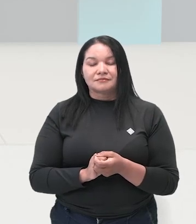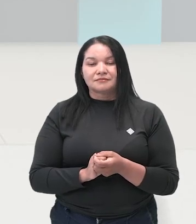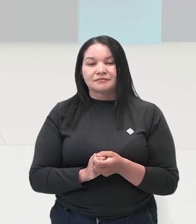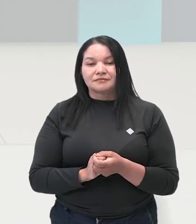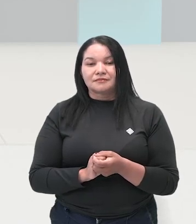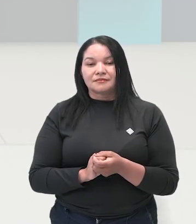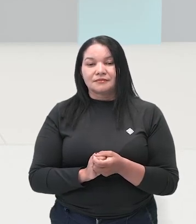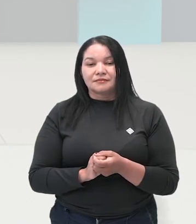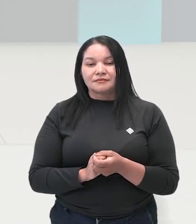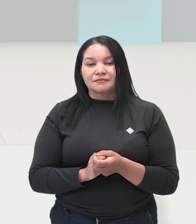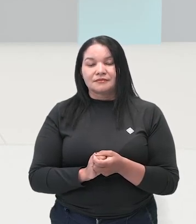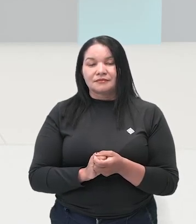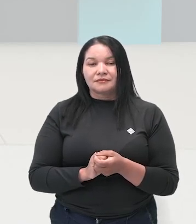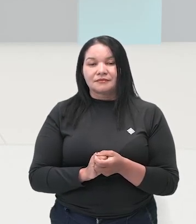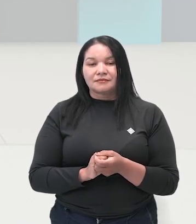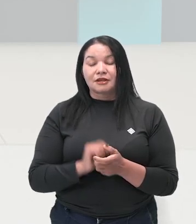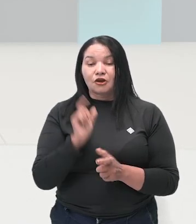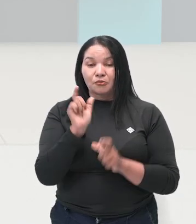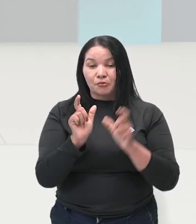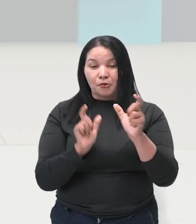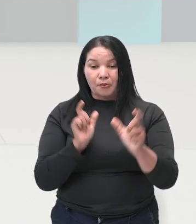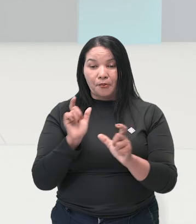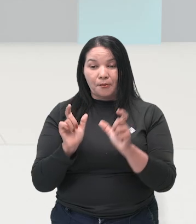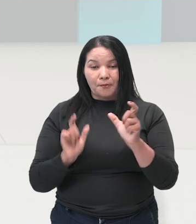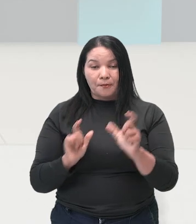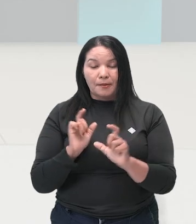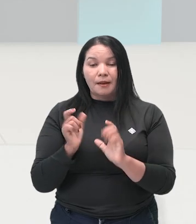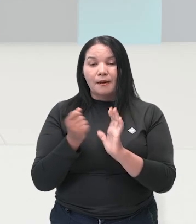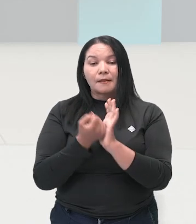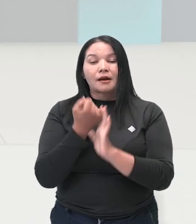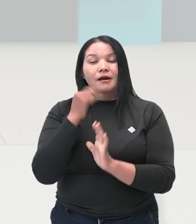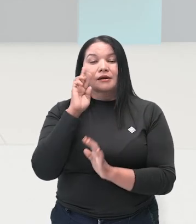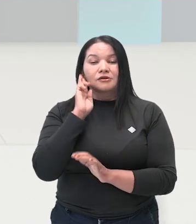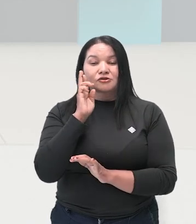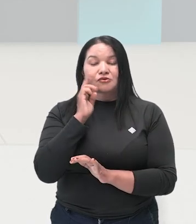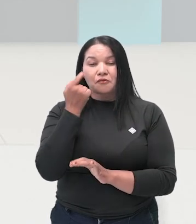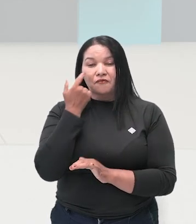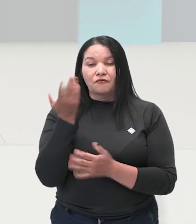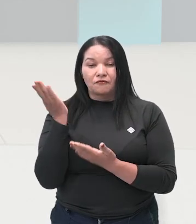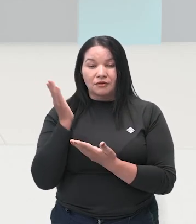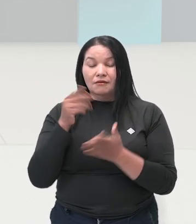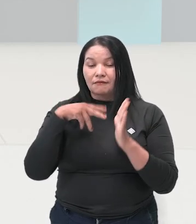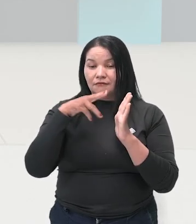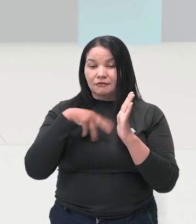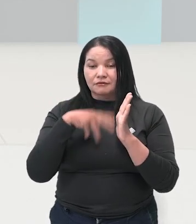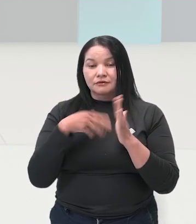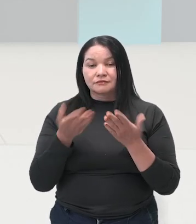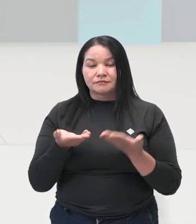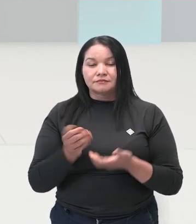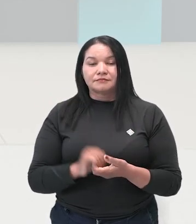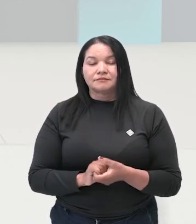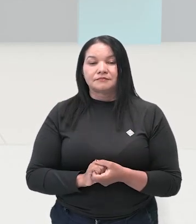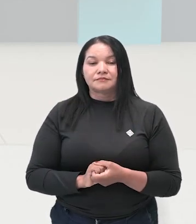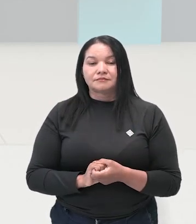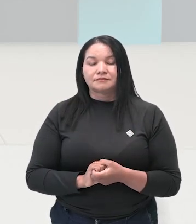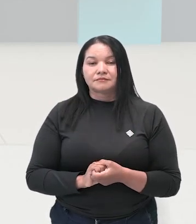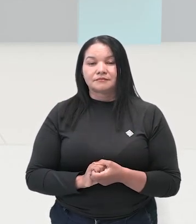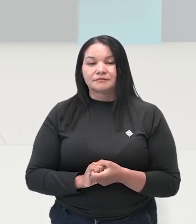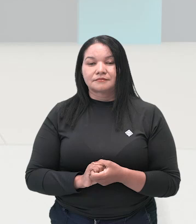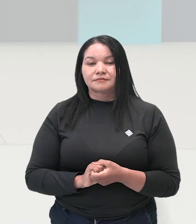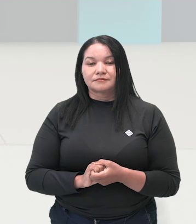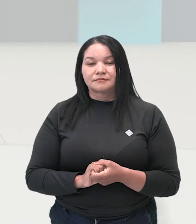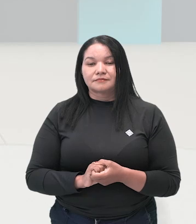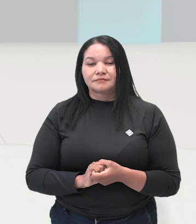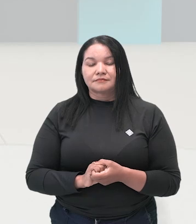Amazon, degradation, human, violations, reduce deforestation,